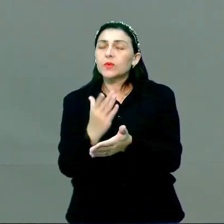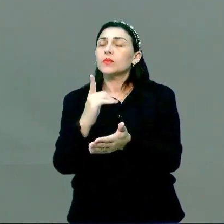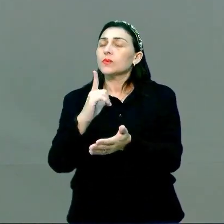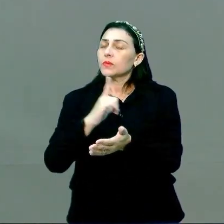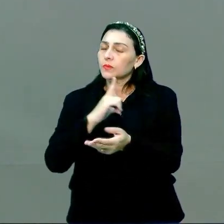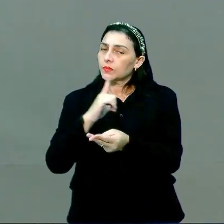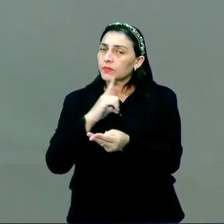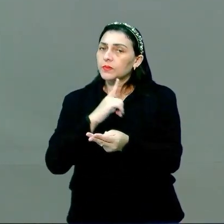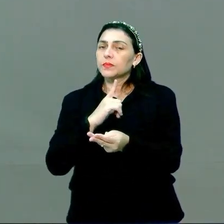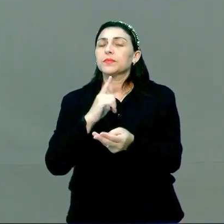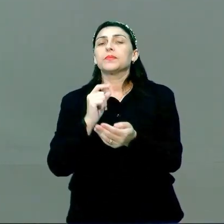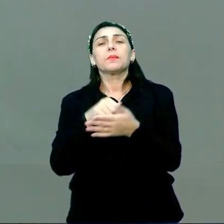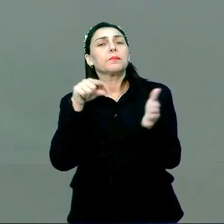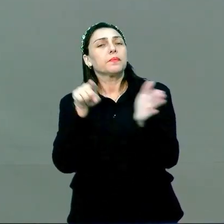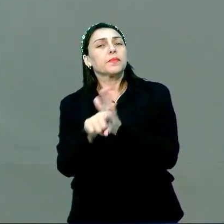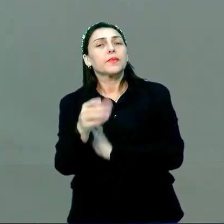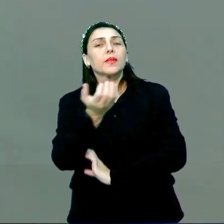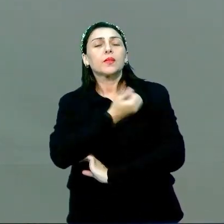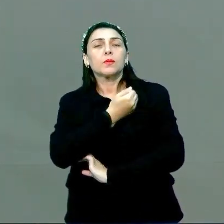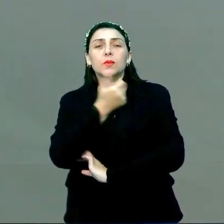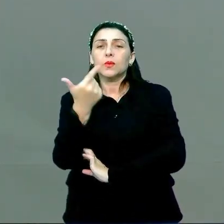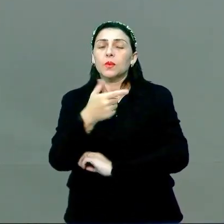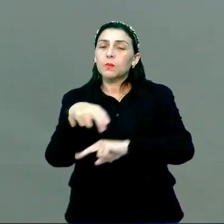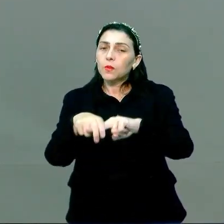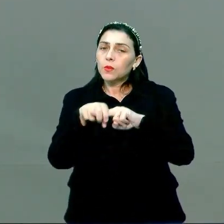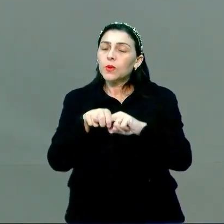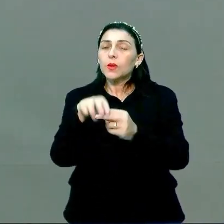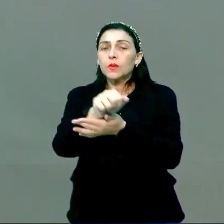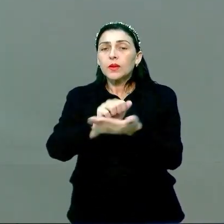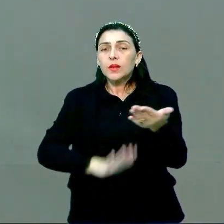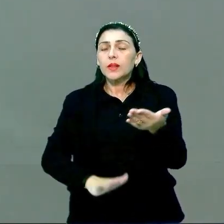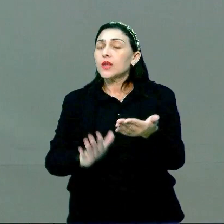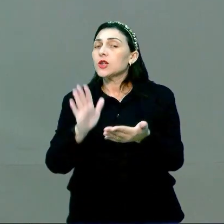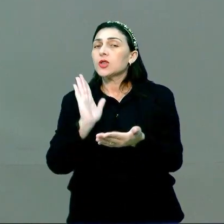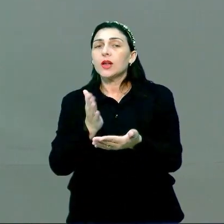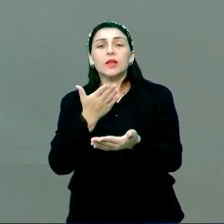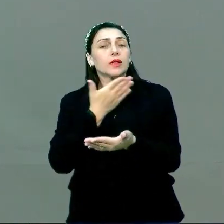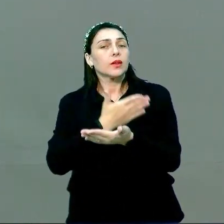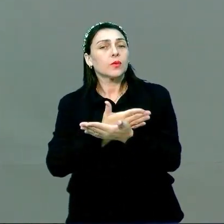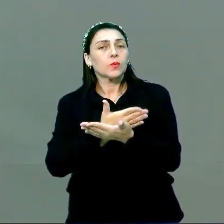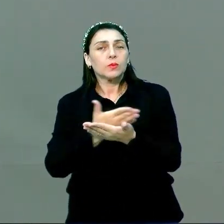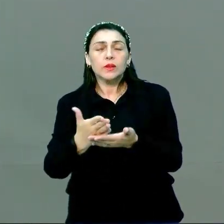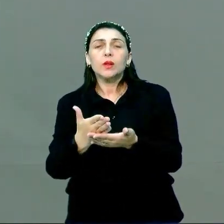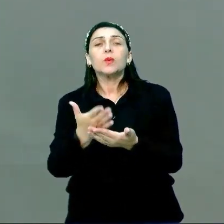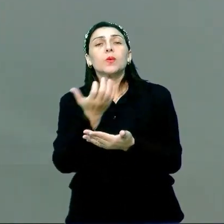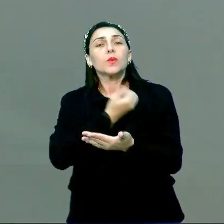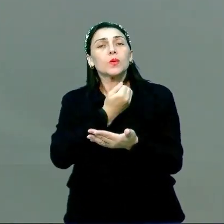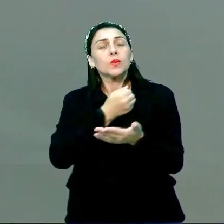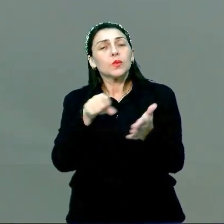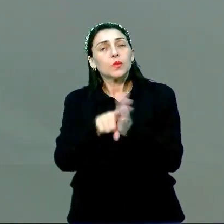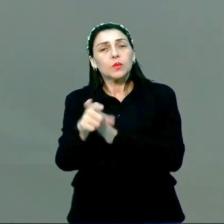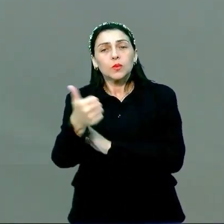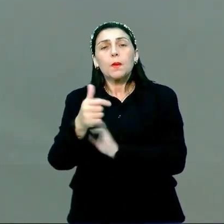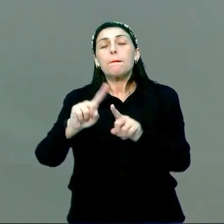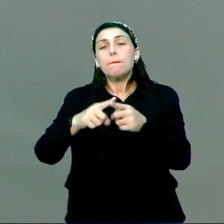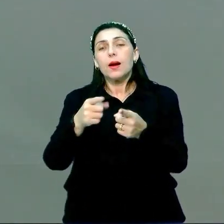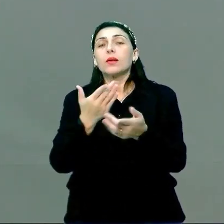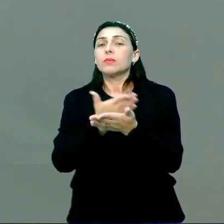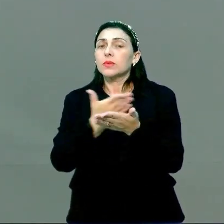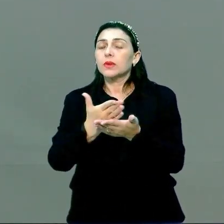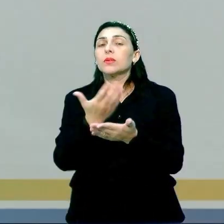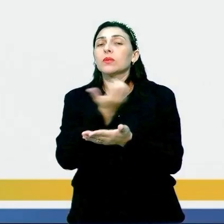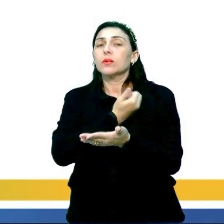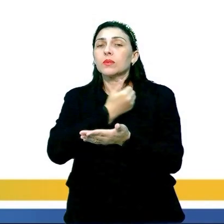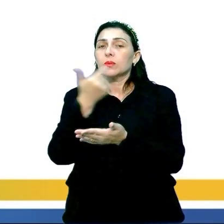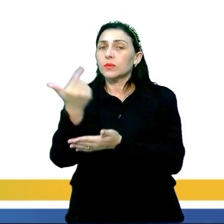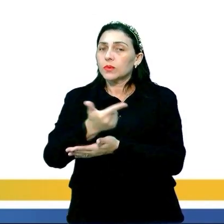trabalhada, e aí essa questão é a questão número 2. Por isso que aqui no exercício já não começamos com a questão número 1, e sim com a questão número 2.